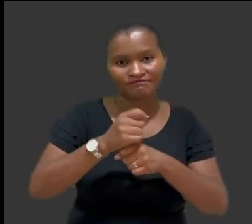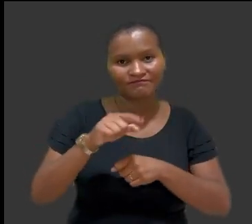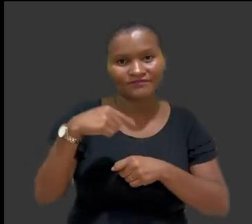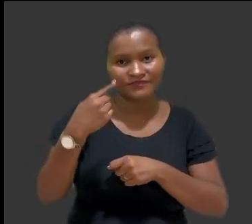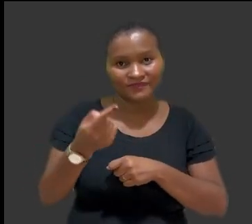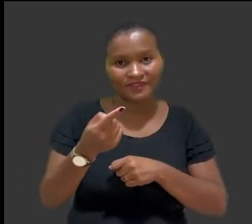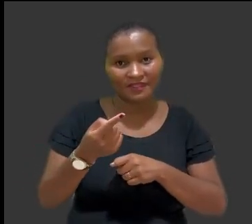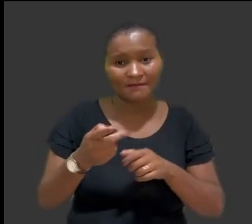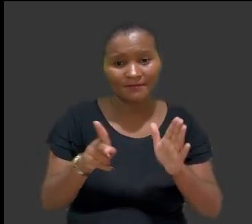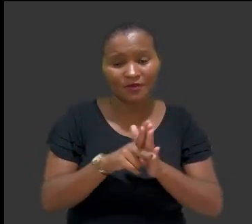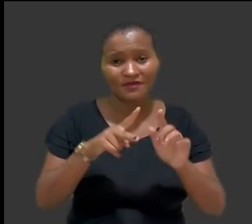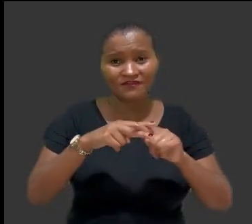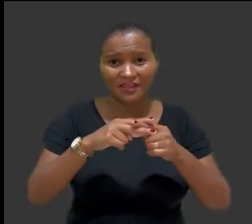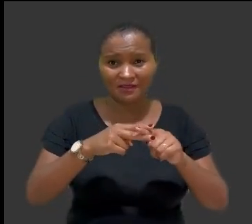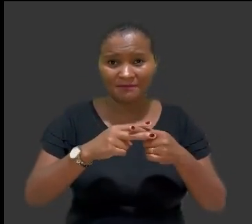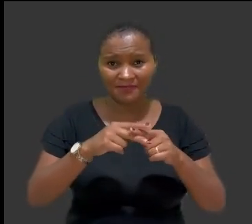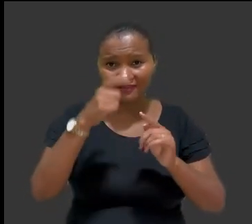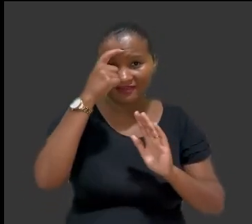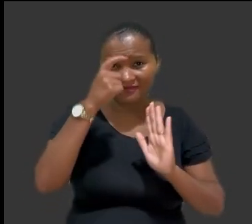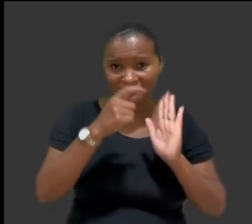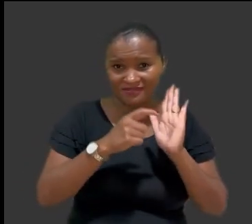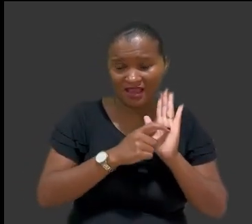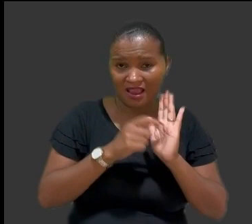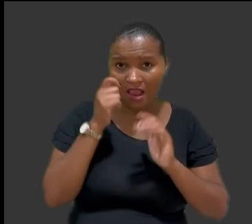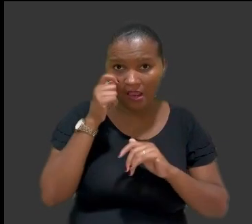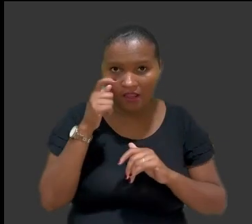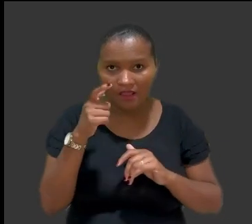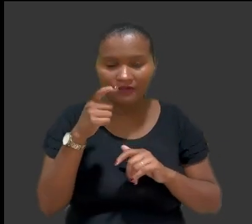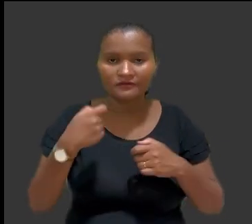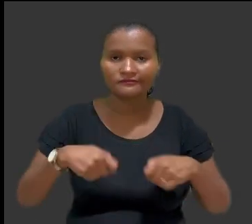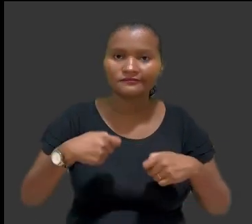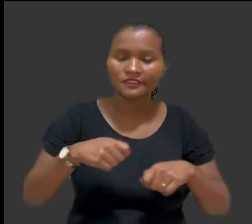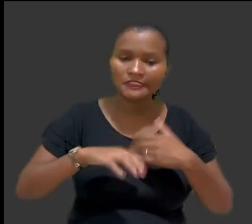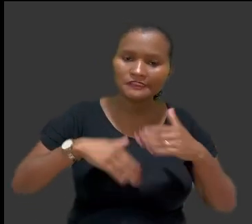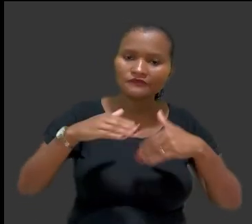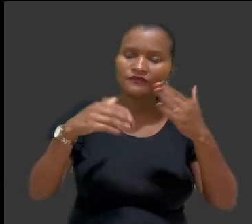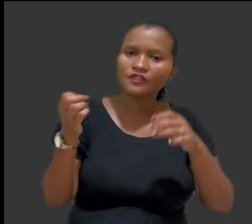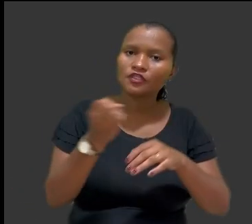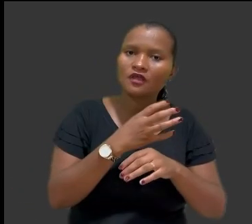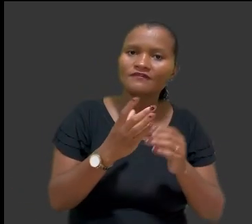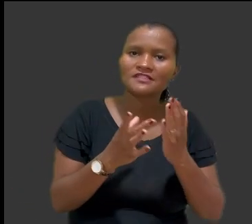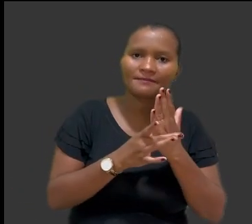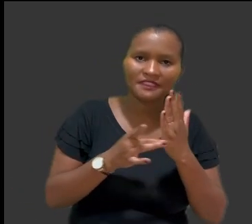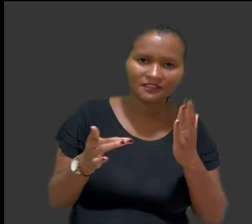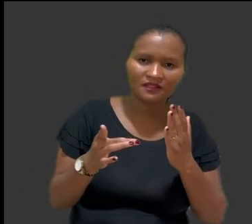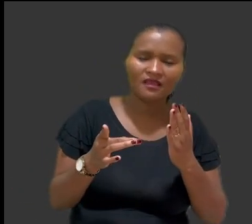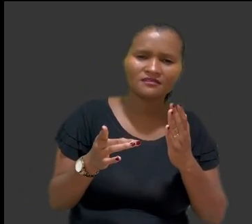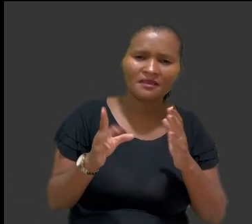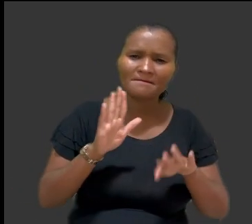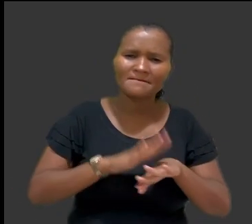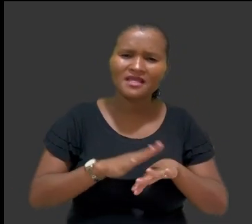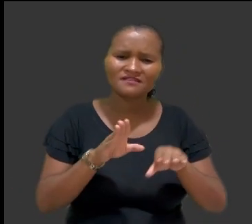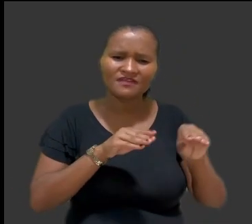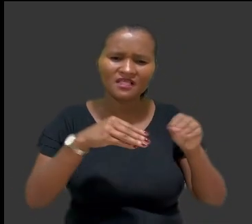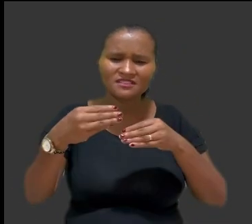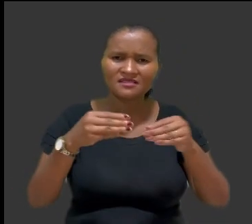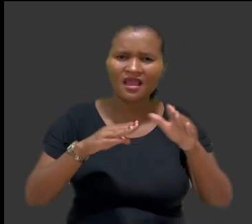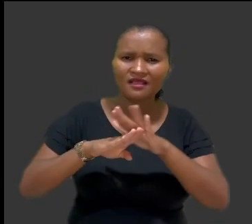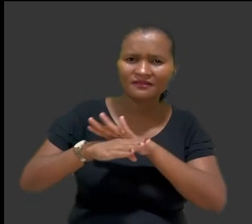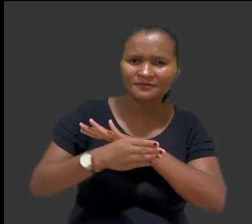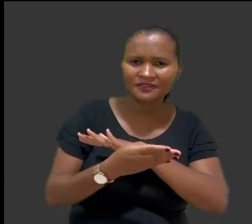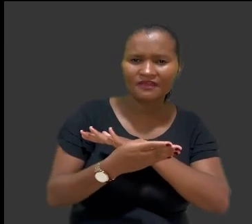própria ferramenta da IA nos alerta para a necessidade de desenvolvermos novas habilidades, sermos mais flexíveis